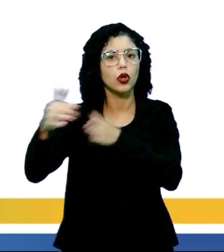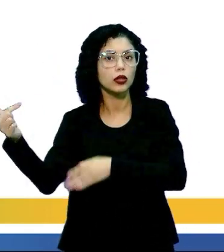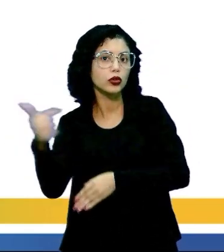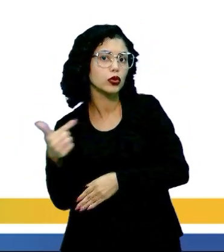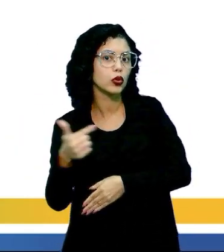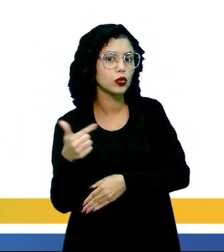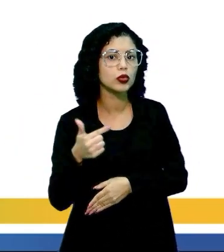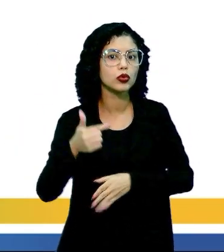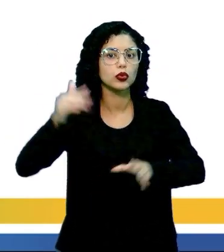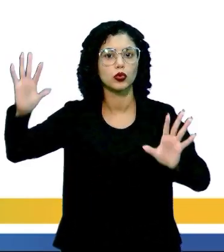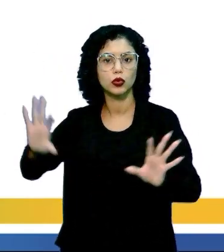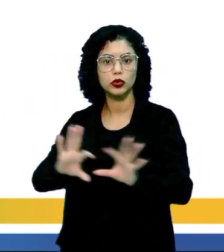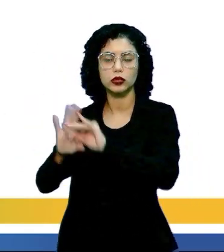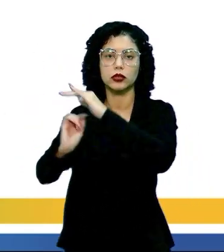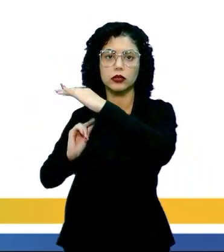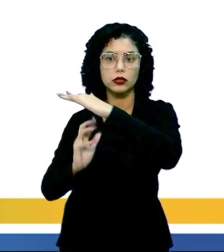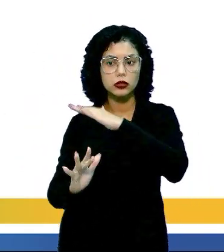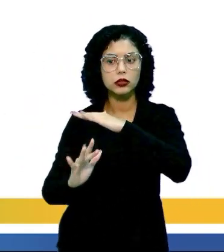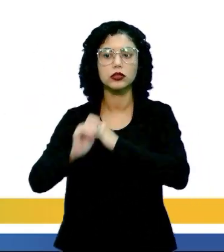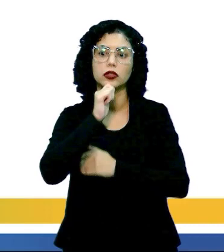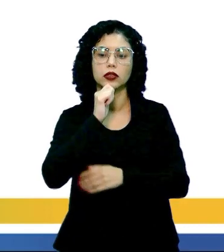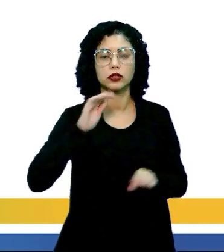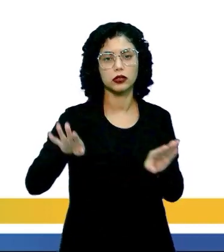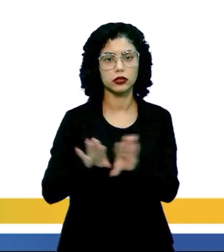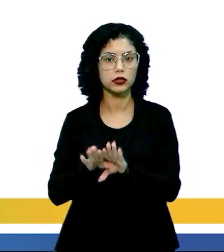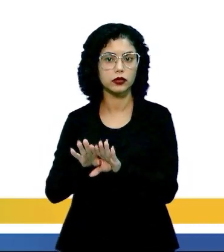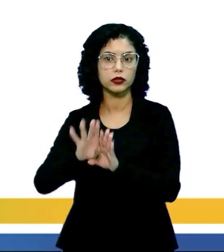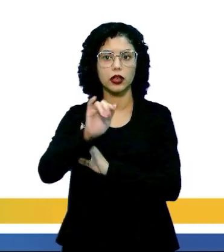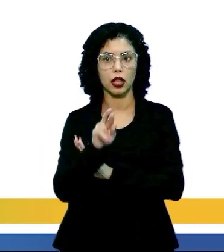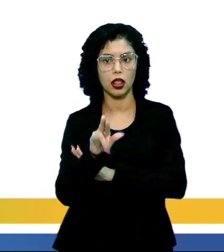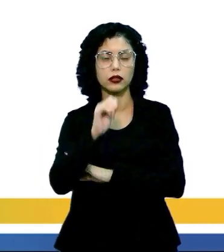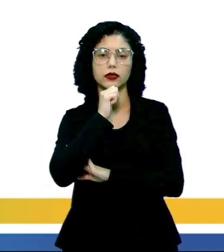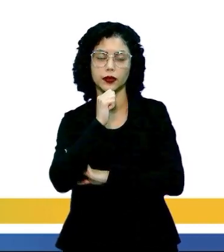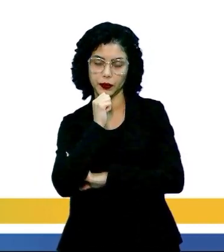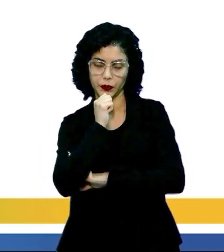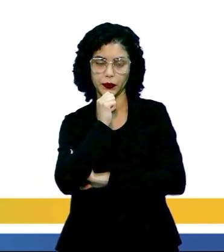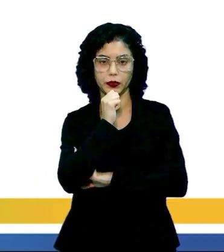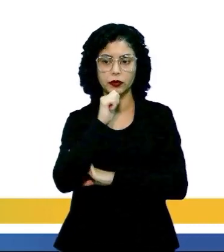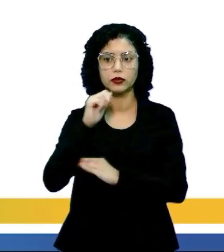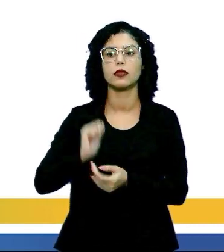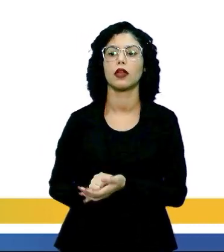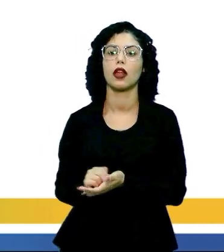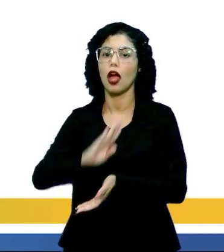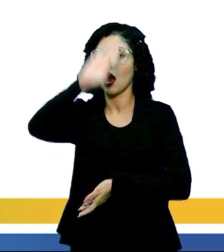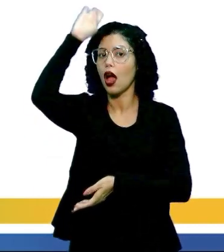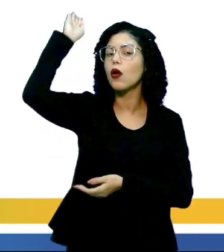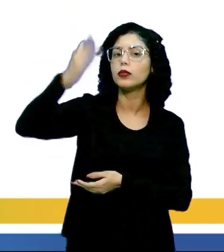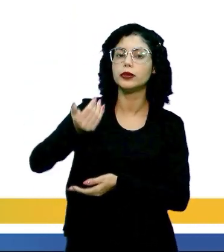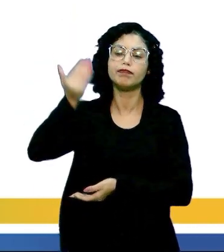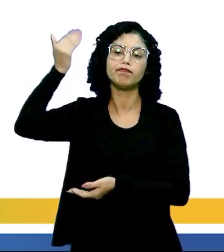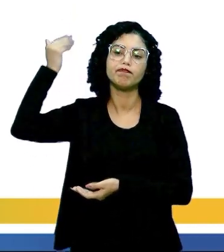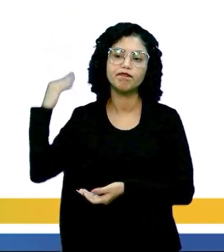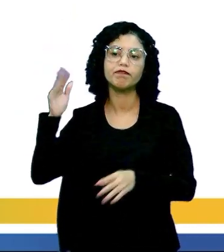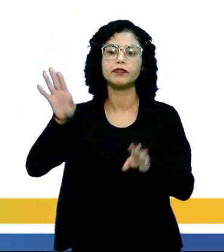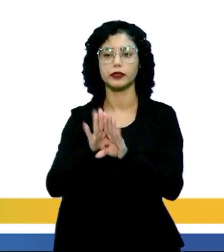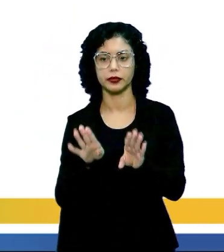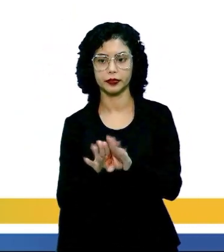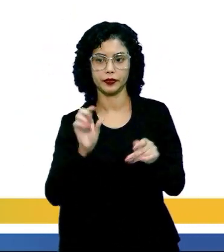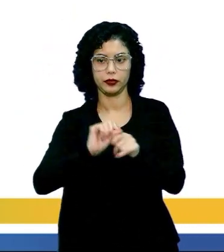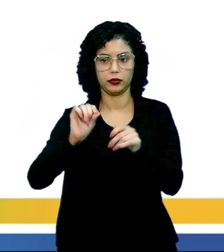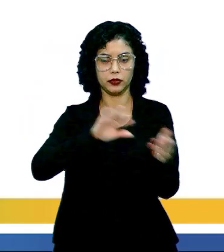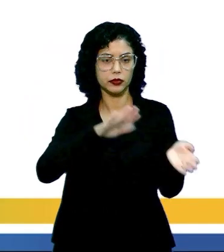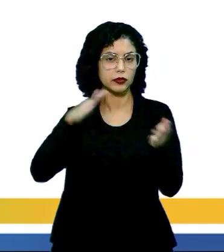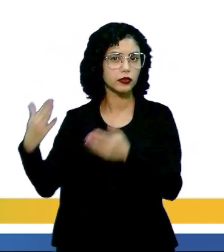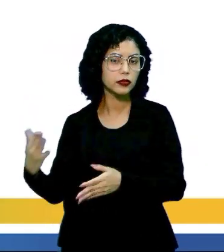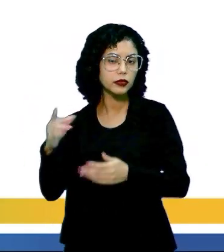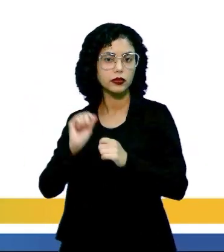segunda diáspora uma migração, né, para a região do Lácio, que é a Roma Antiga. E aí os gregos também fazem parte,